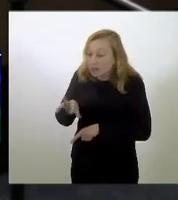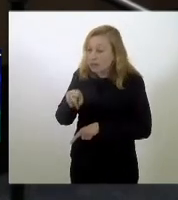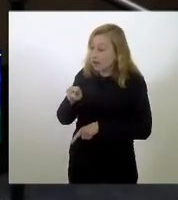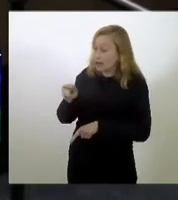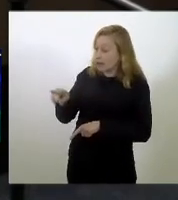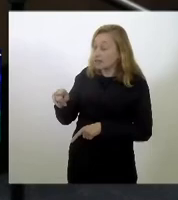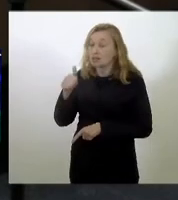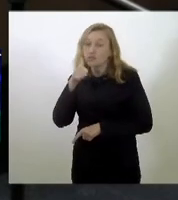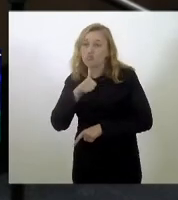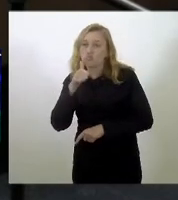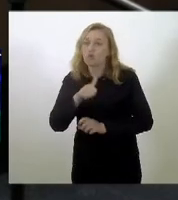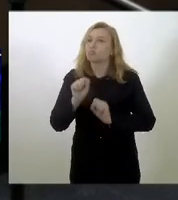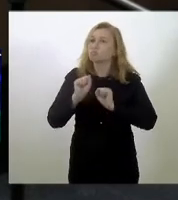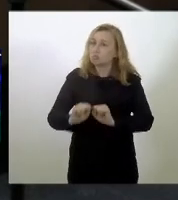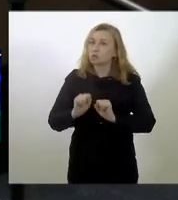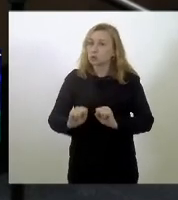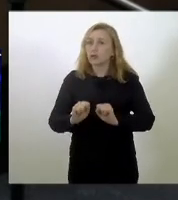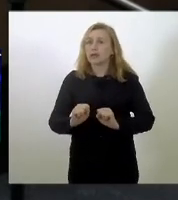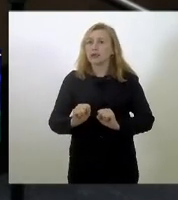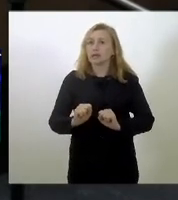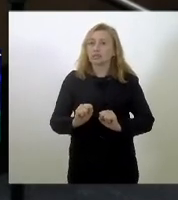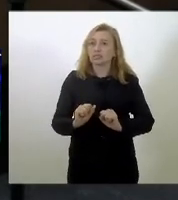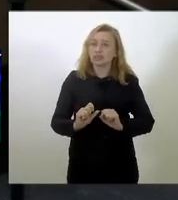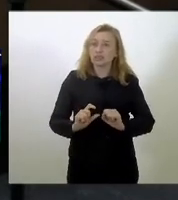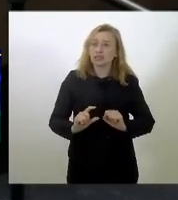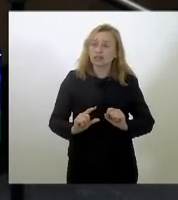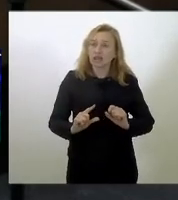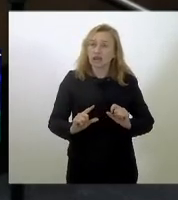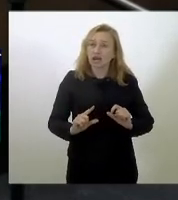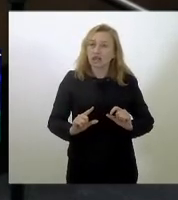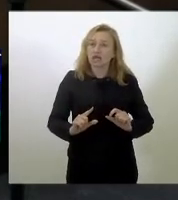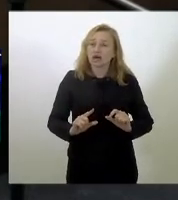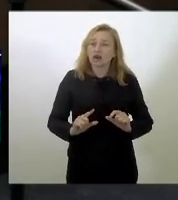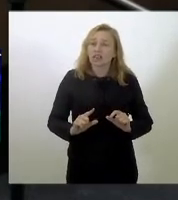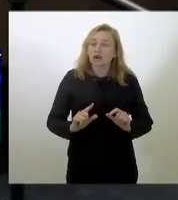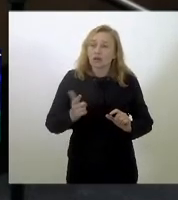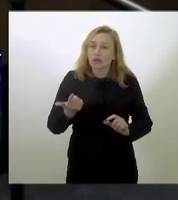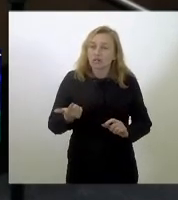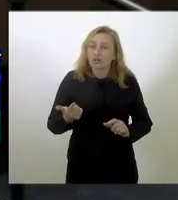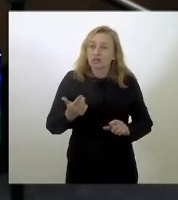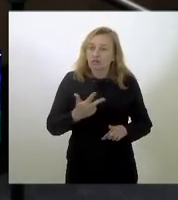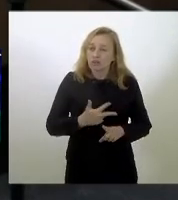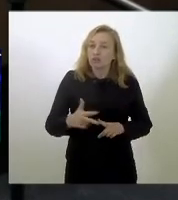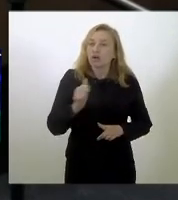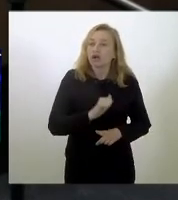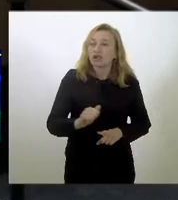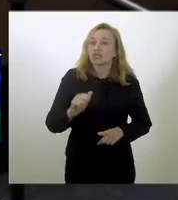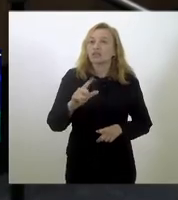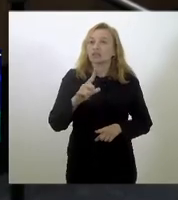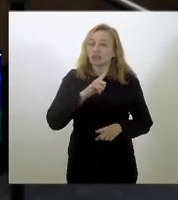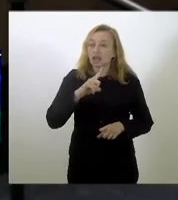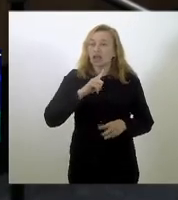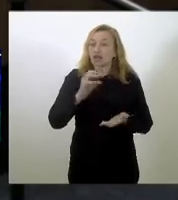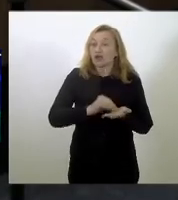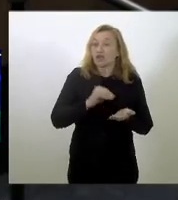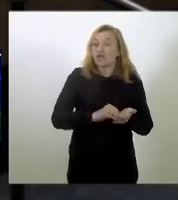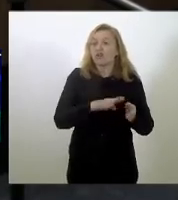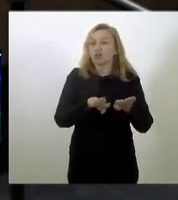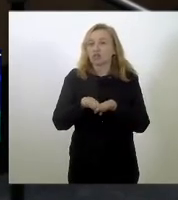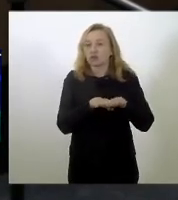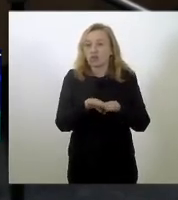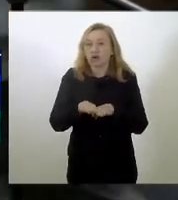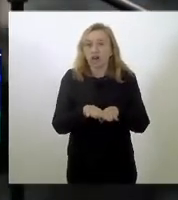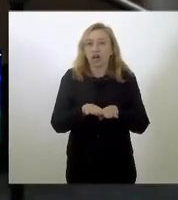mulheres pudessem enfrentar a desigualdade, pudessem conduzir esses lares que, via